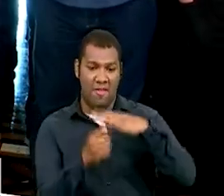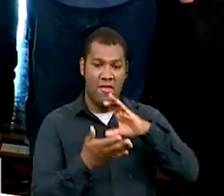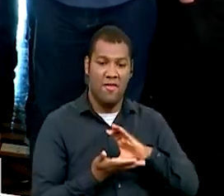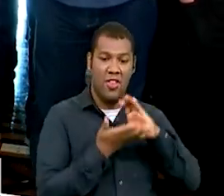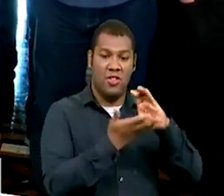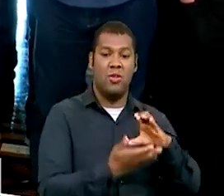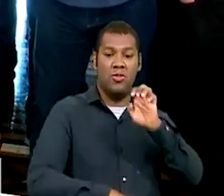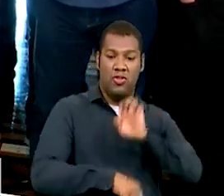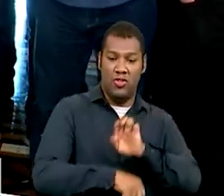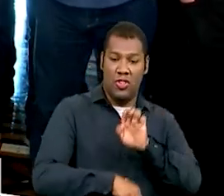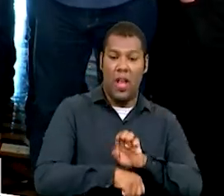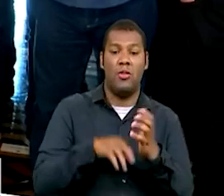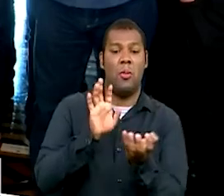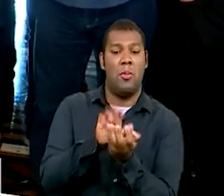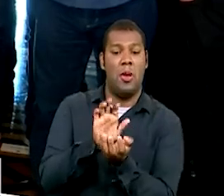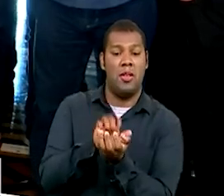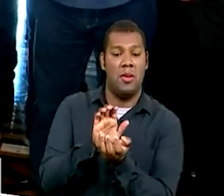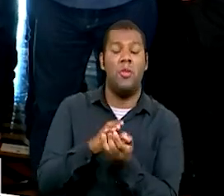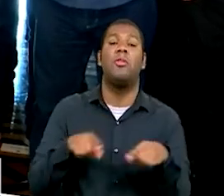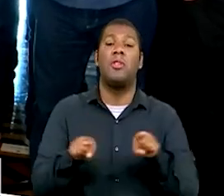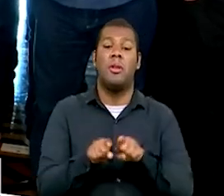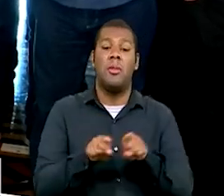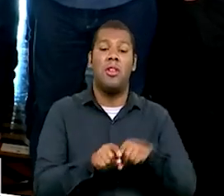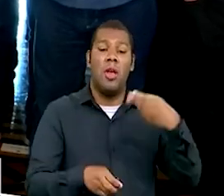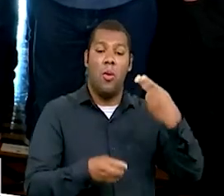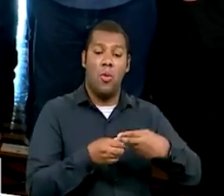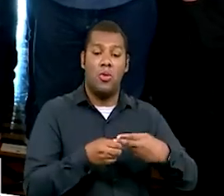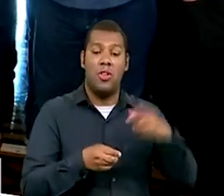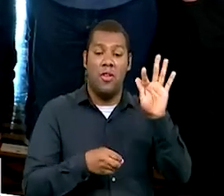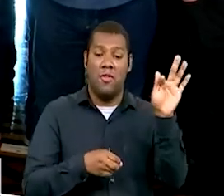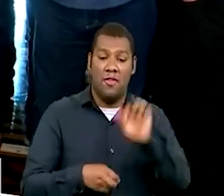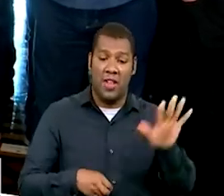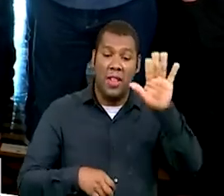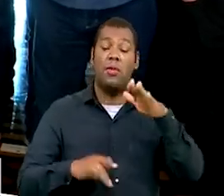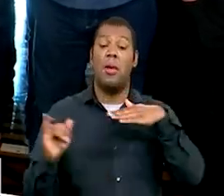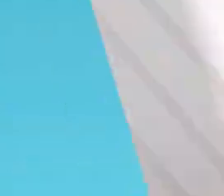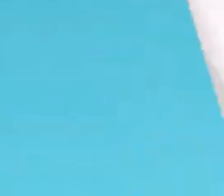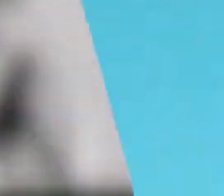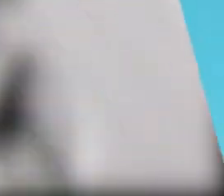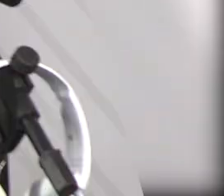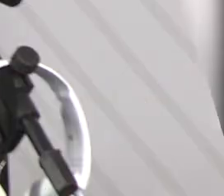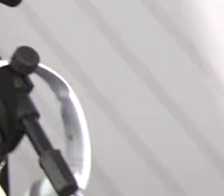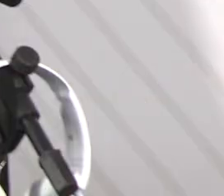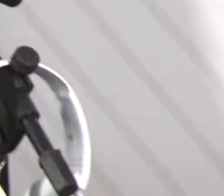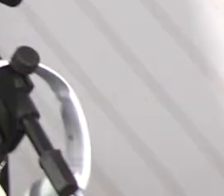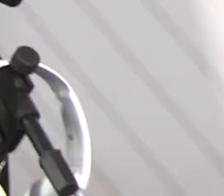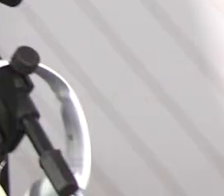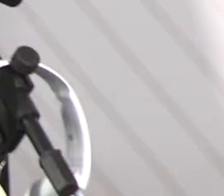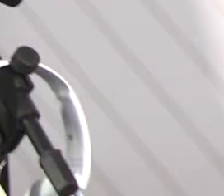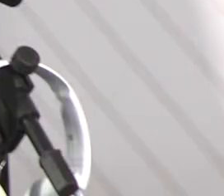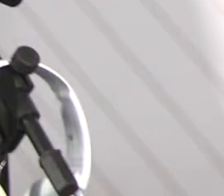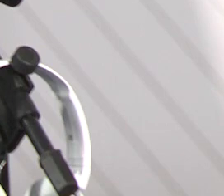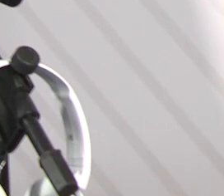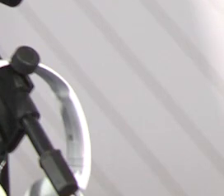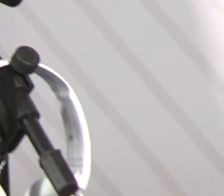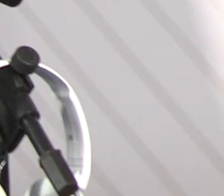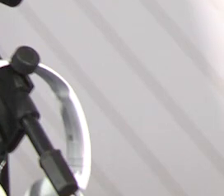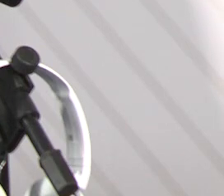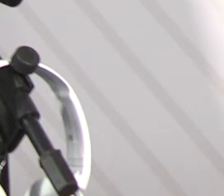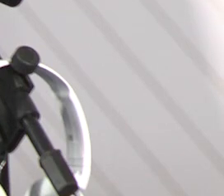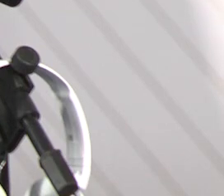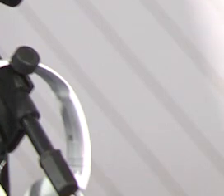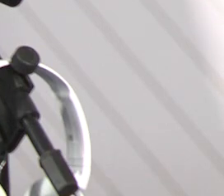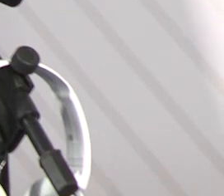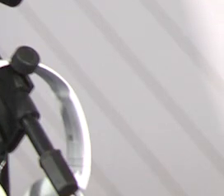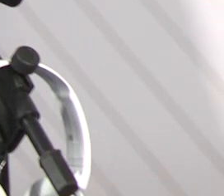na ilha, da União Federal, principalmente dos órgãos de proteção ambiental. Nós vamos terminando aqui o primeiro bloco